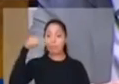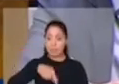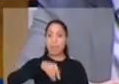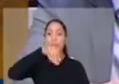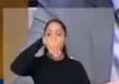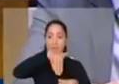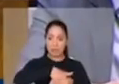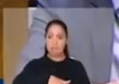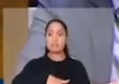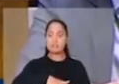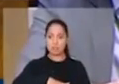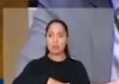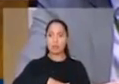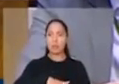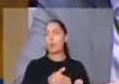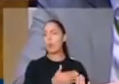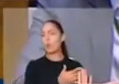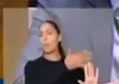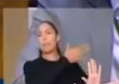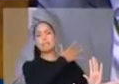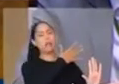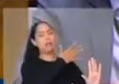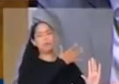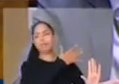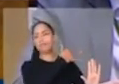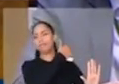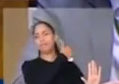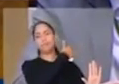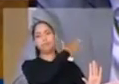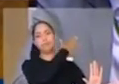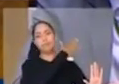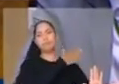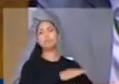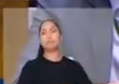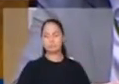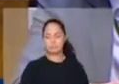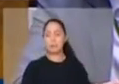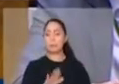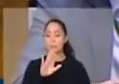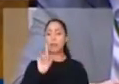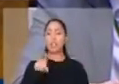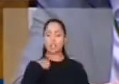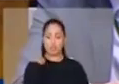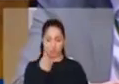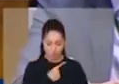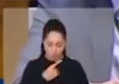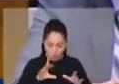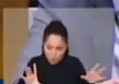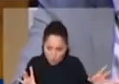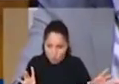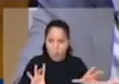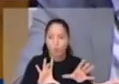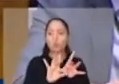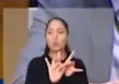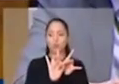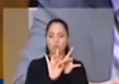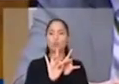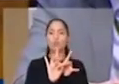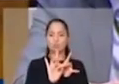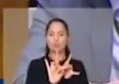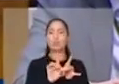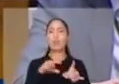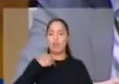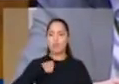eleição, o passado ficou para trás, e nós precisaremos unidos, eu na